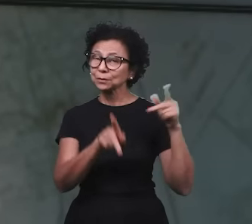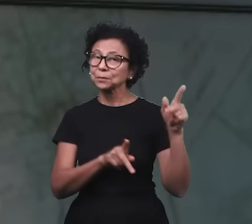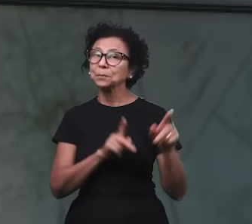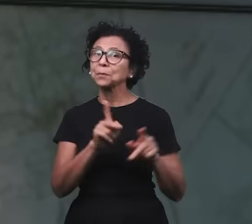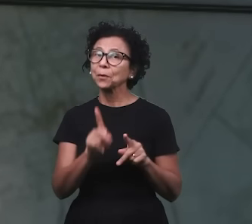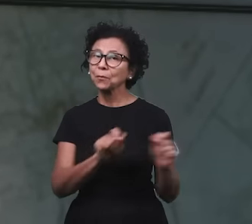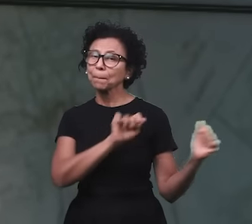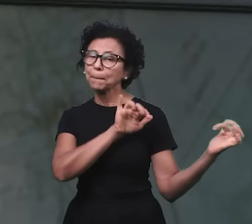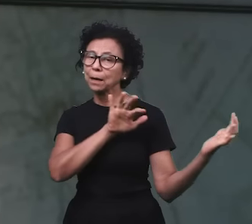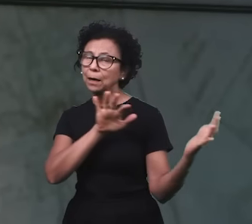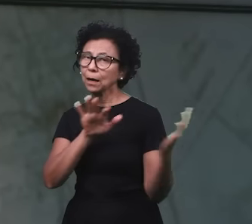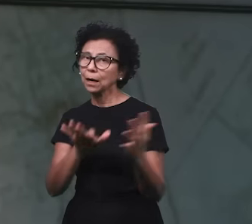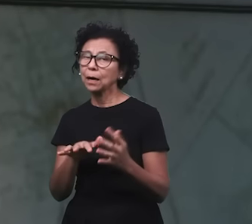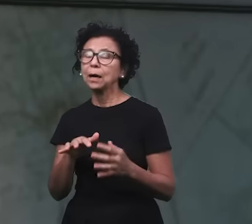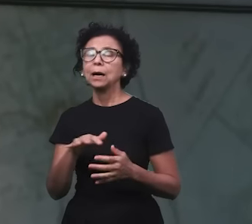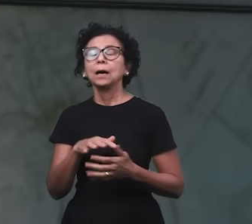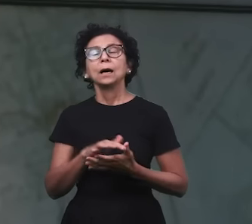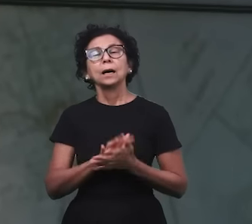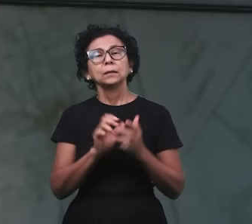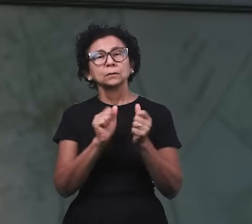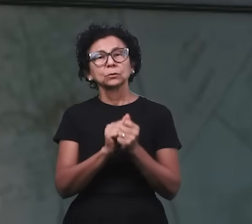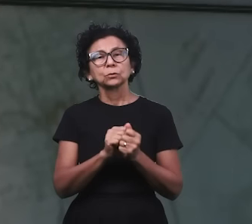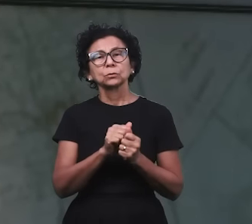estavam, então, Maria e José.